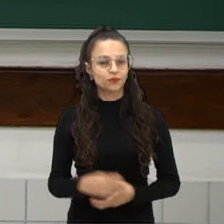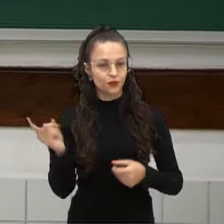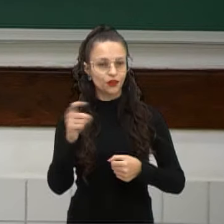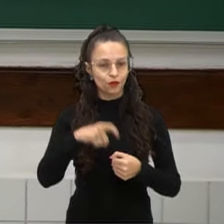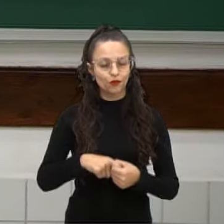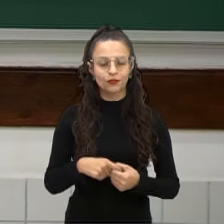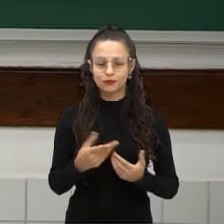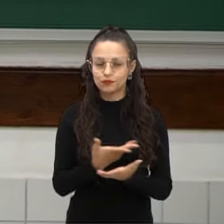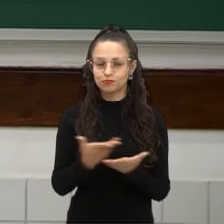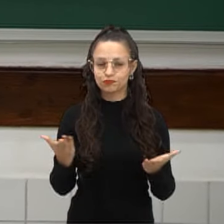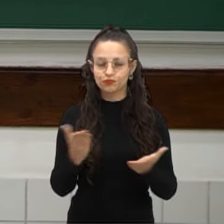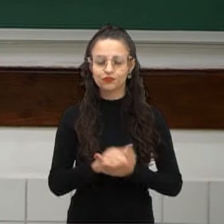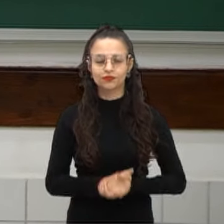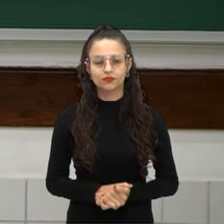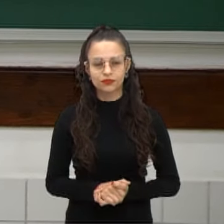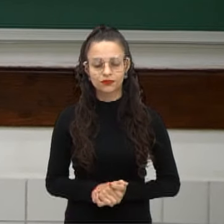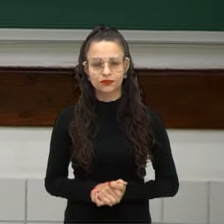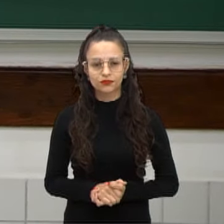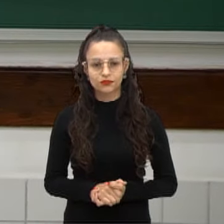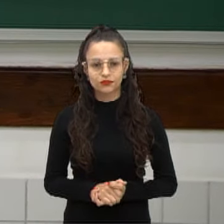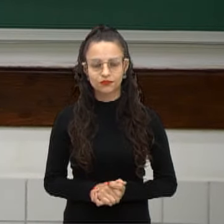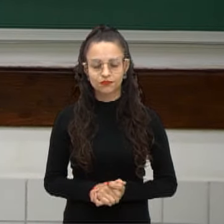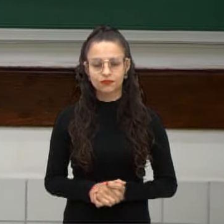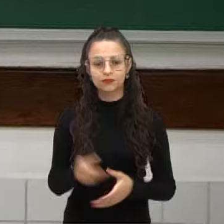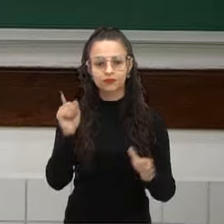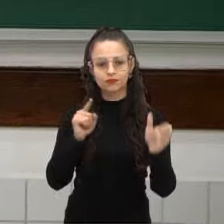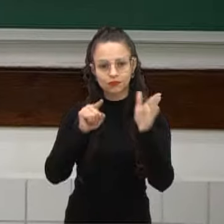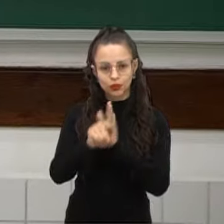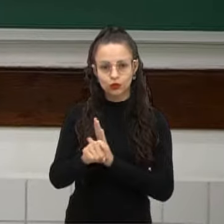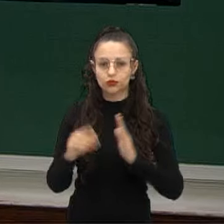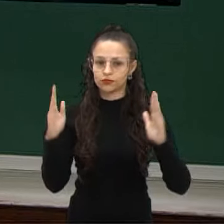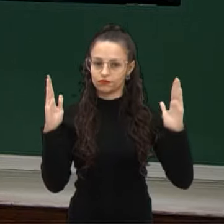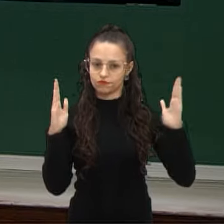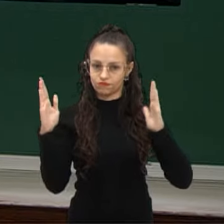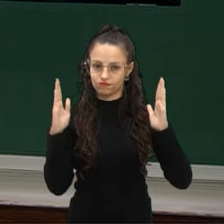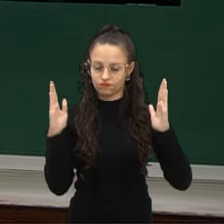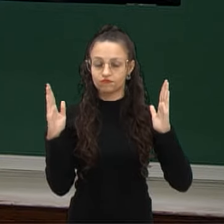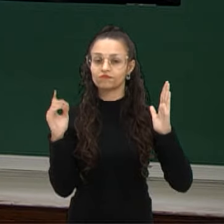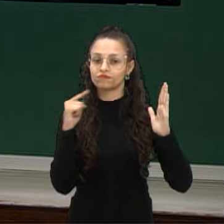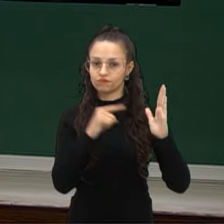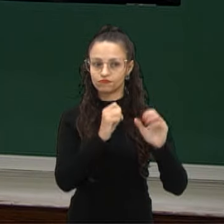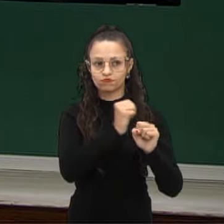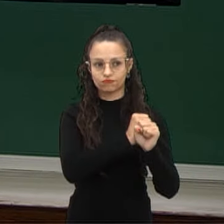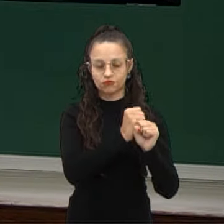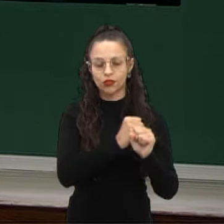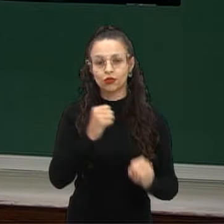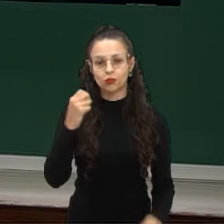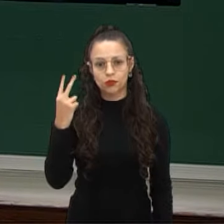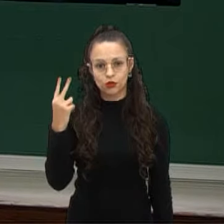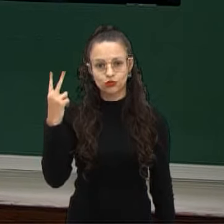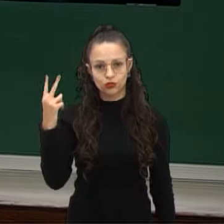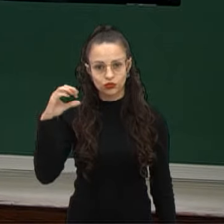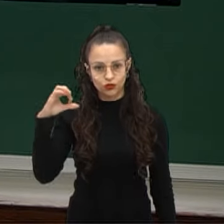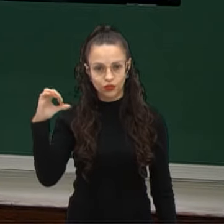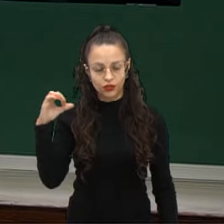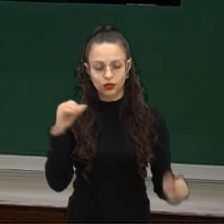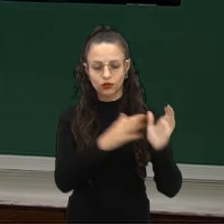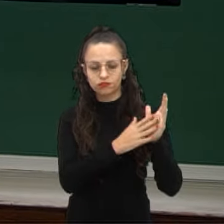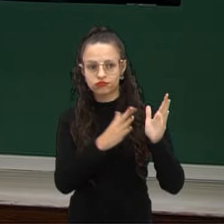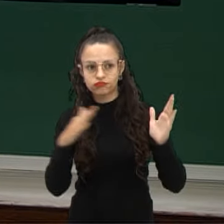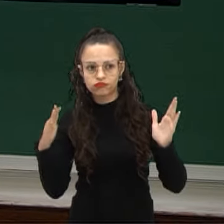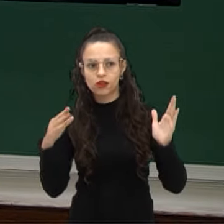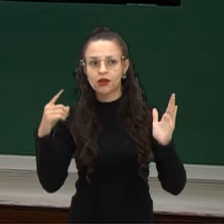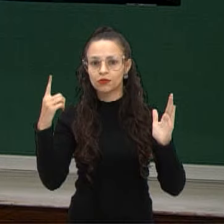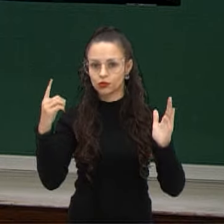Voltamos aqui, né, pessoal? Então a gente falou lá da questão, durou de 1299 a 1923, não tão exato